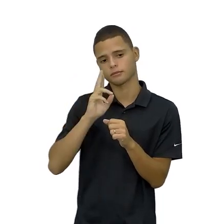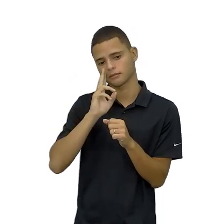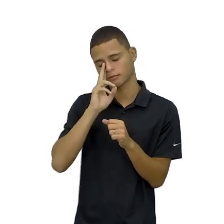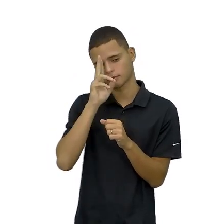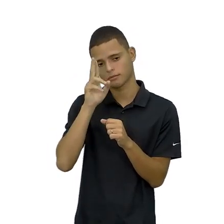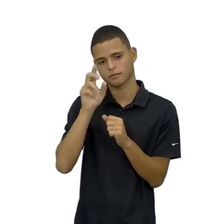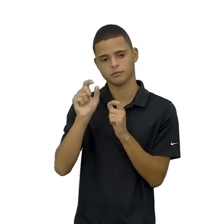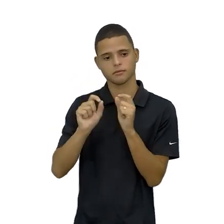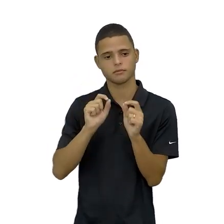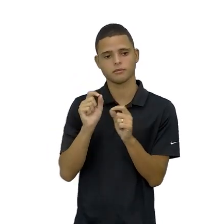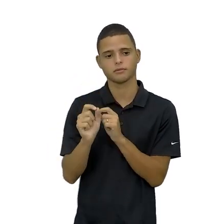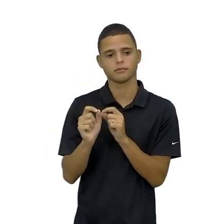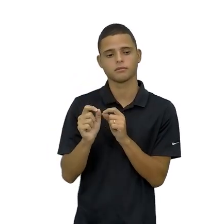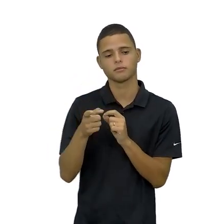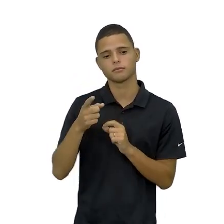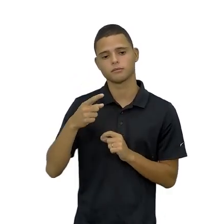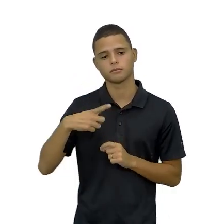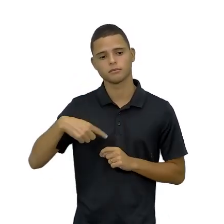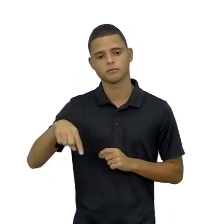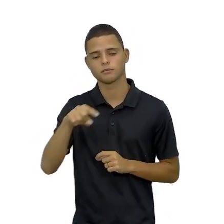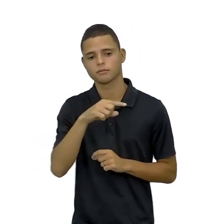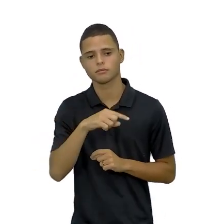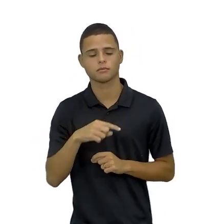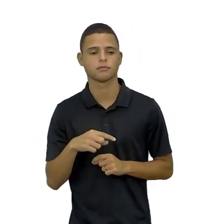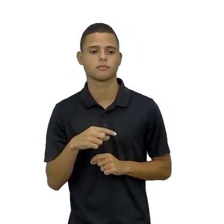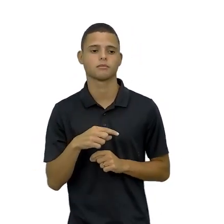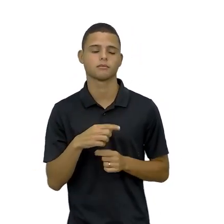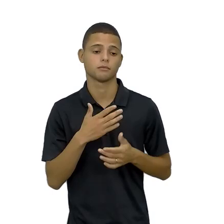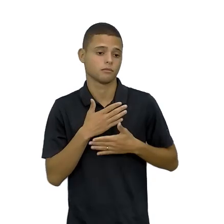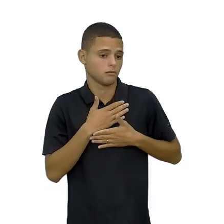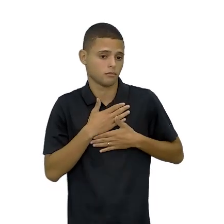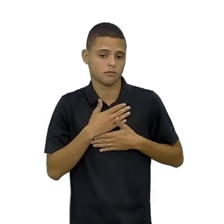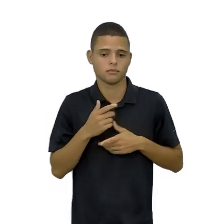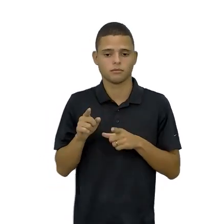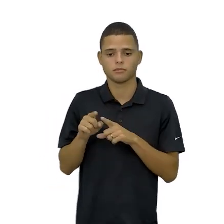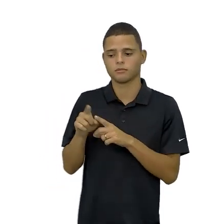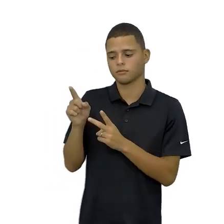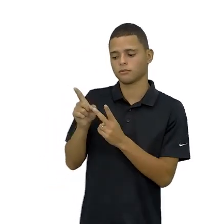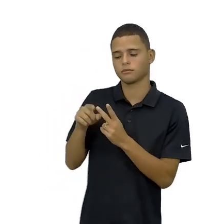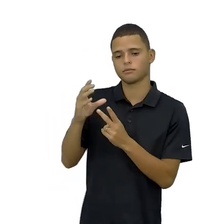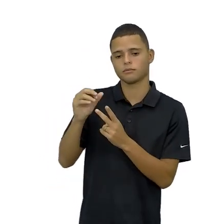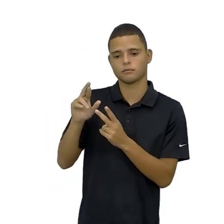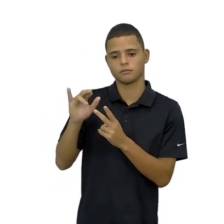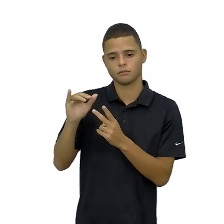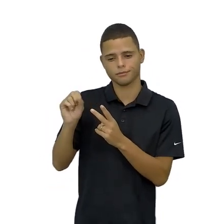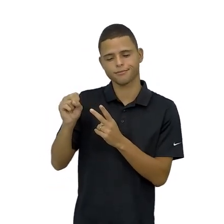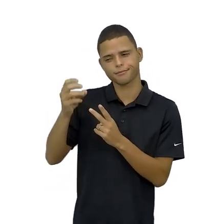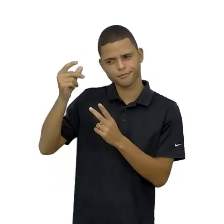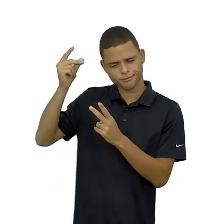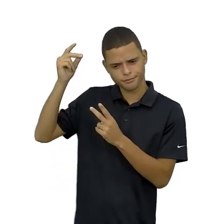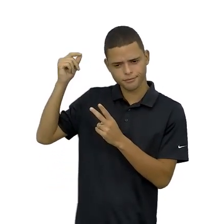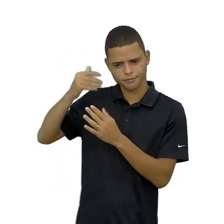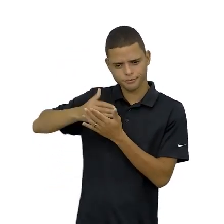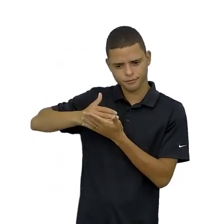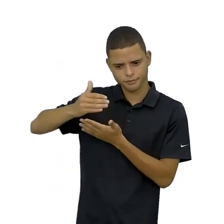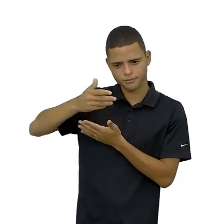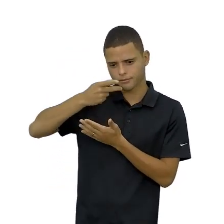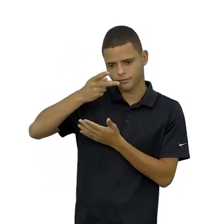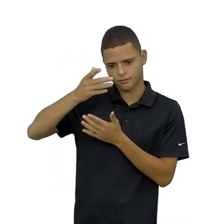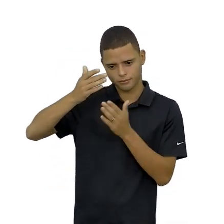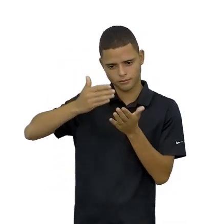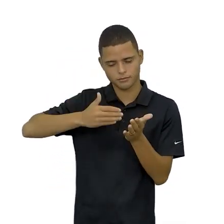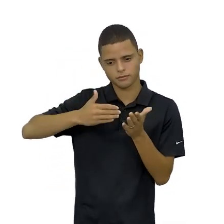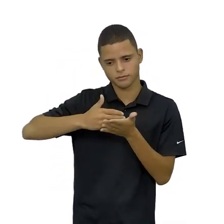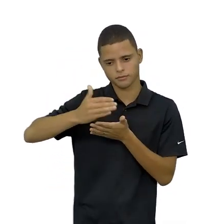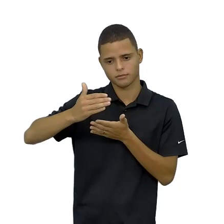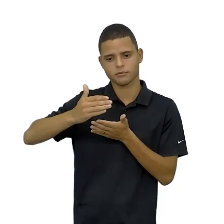foram trazidos para a gente, por mim e pela Cris, né? No fundo, lá no início da minha fala. São os dados da